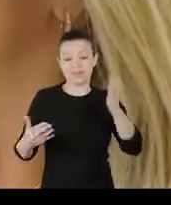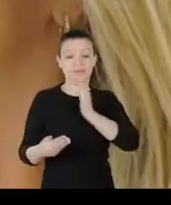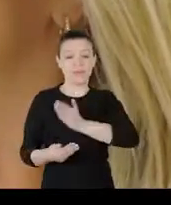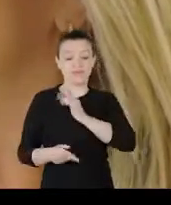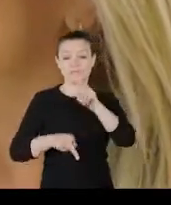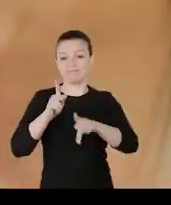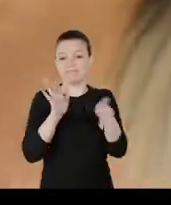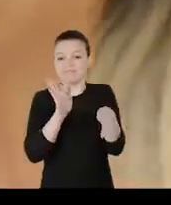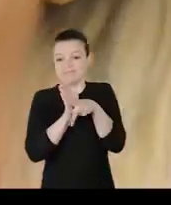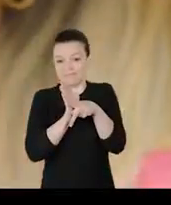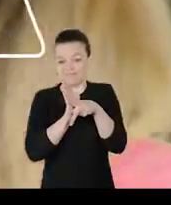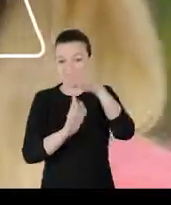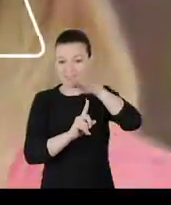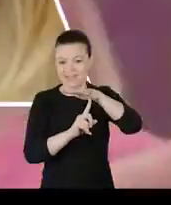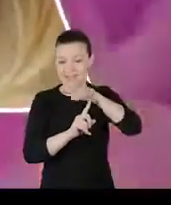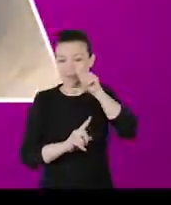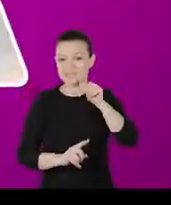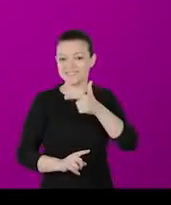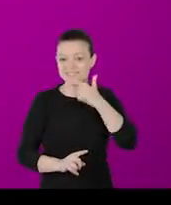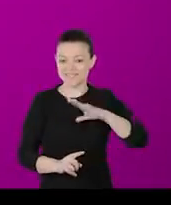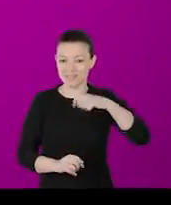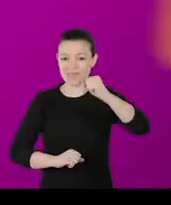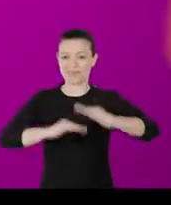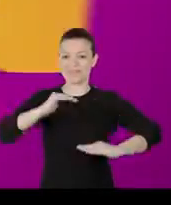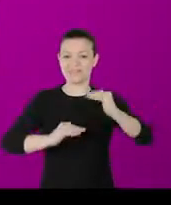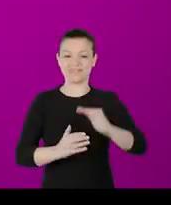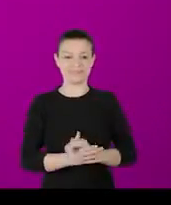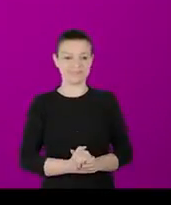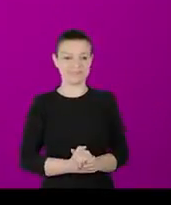Coração paranaense. Cida, corajosa e competente.